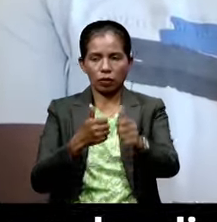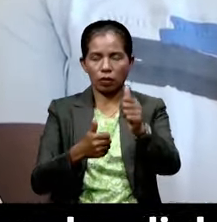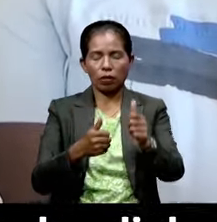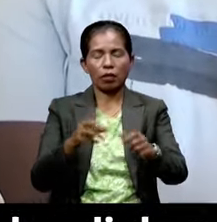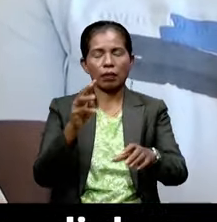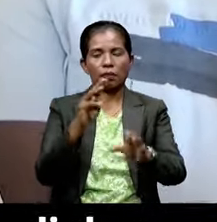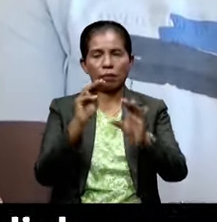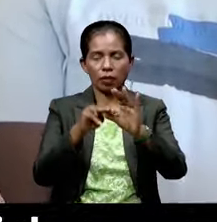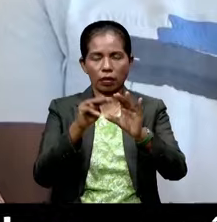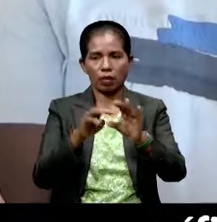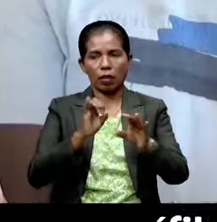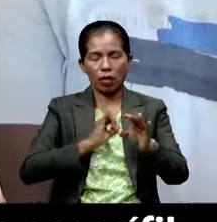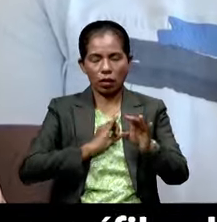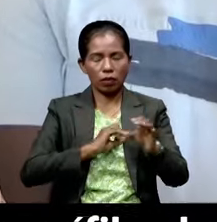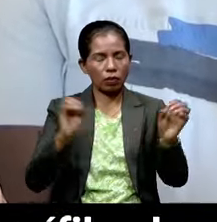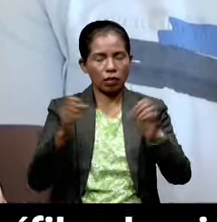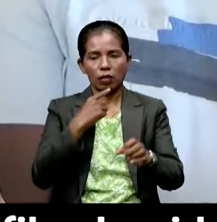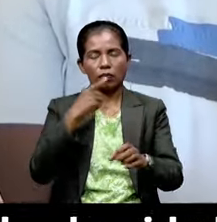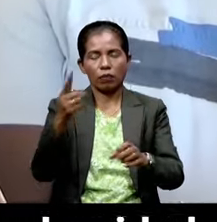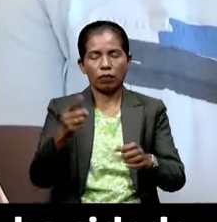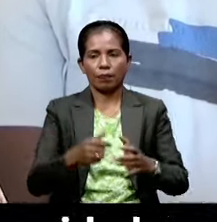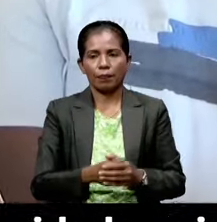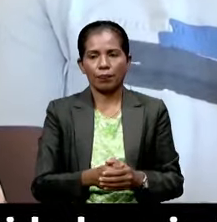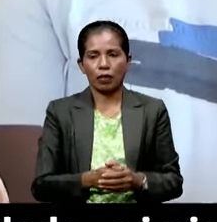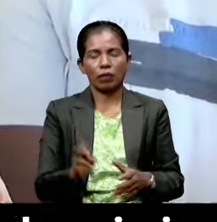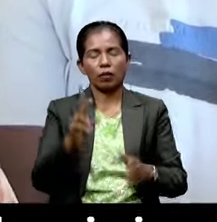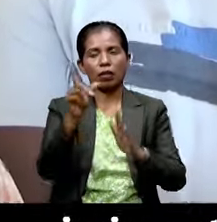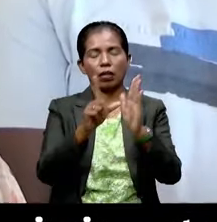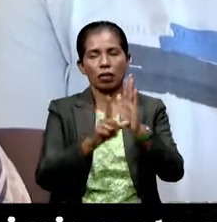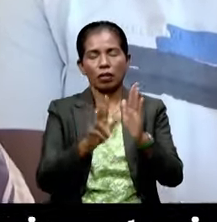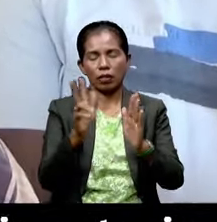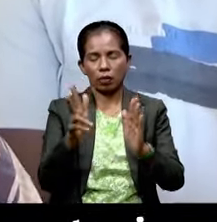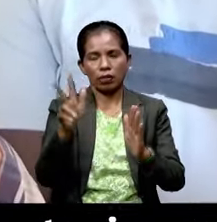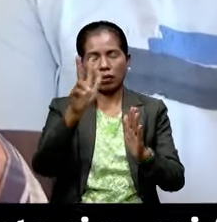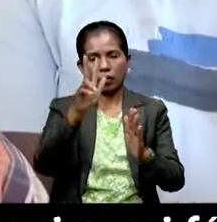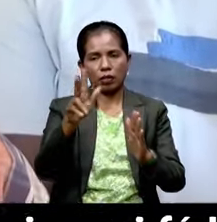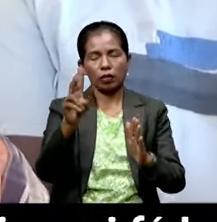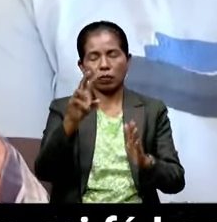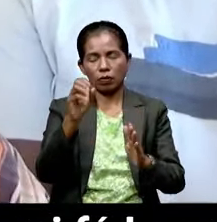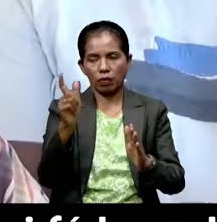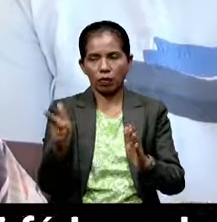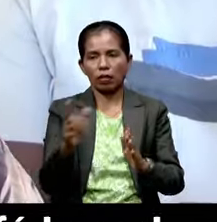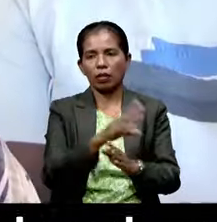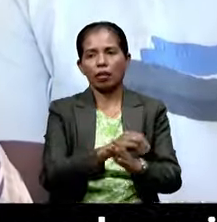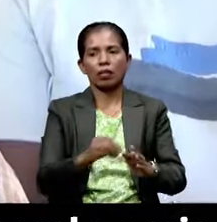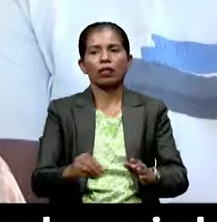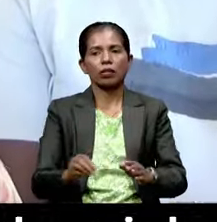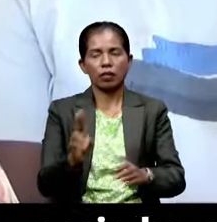mercado hau rasik sila tolera se uja decreto lei 33 para 2008 ya de 27 de agosto dan emak